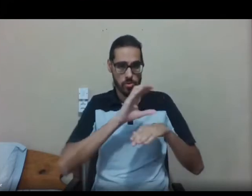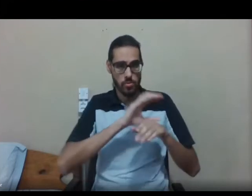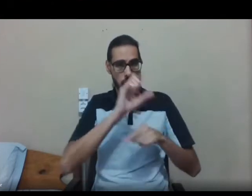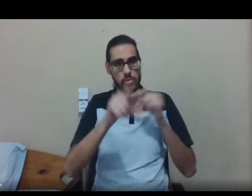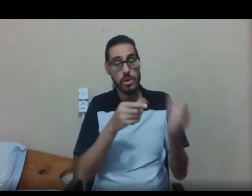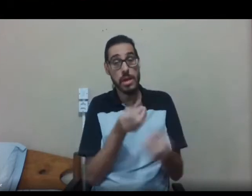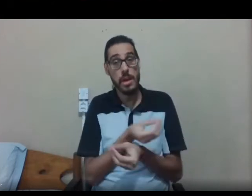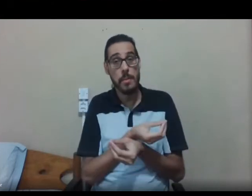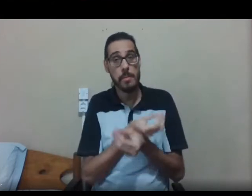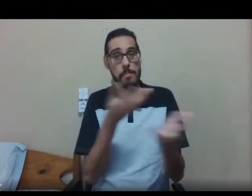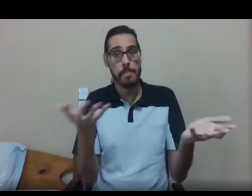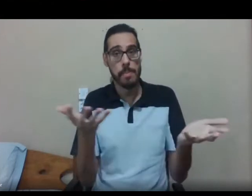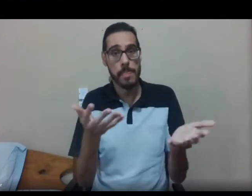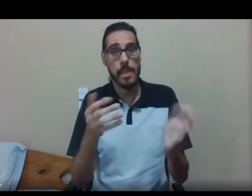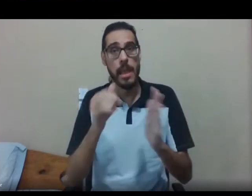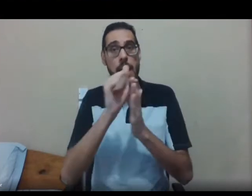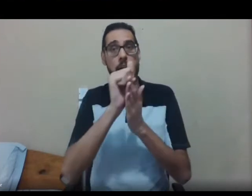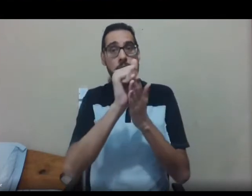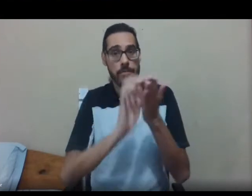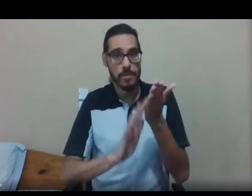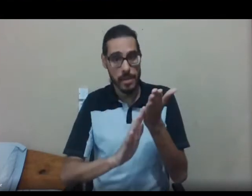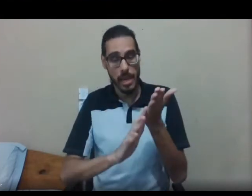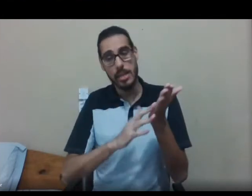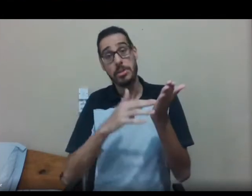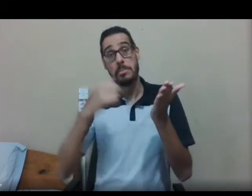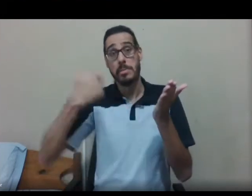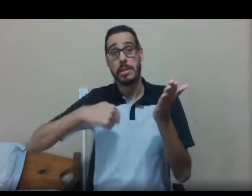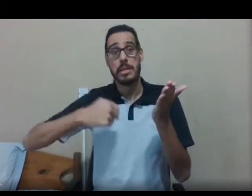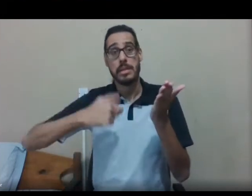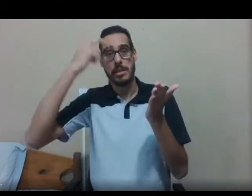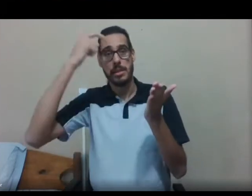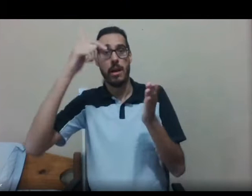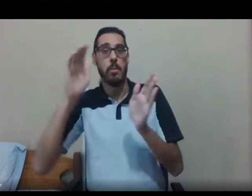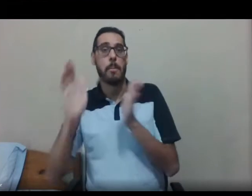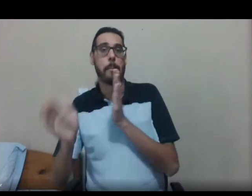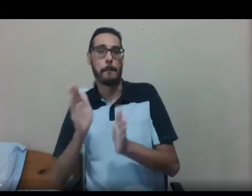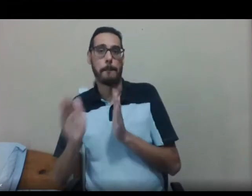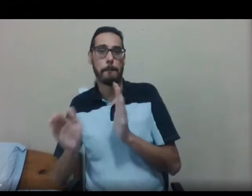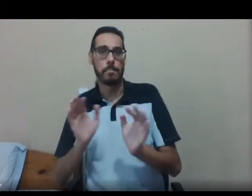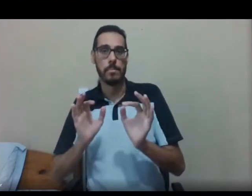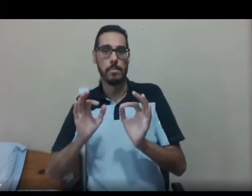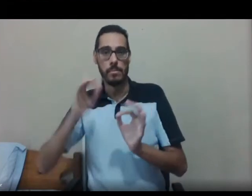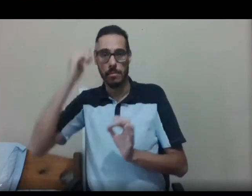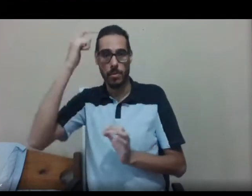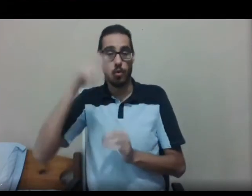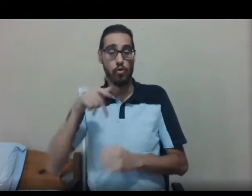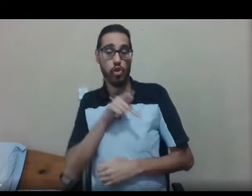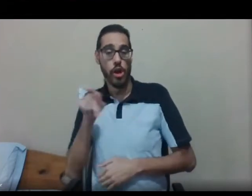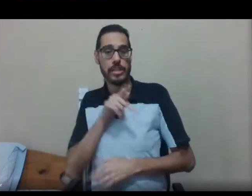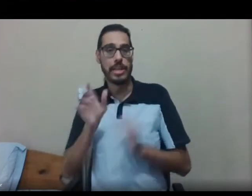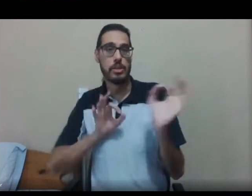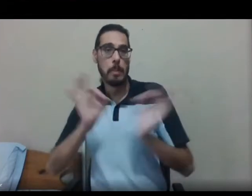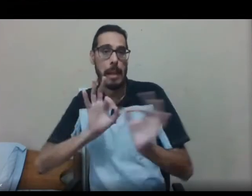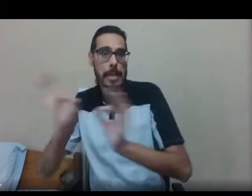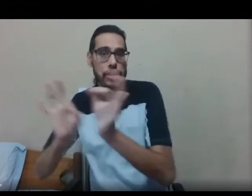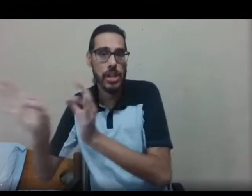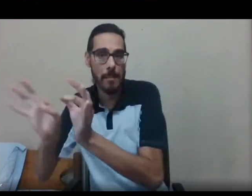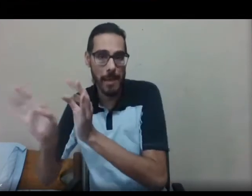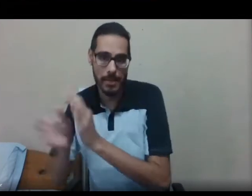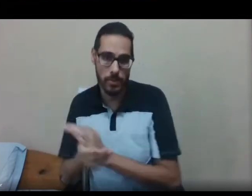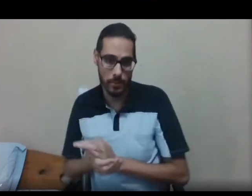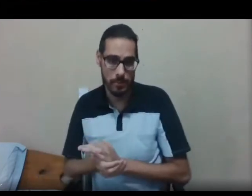estipular essas 2 semanas, né, de 3 a 13 de agosto, um período para planejamento das